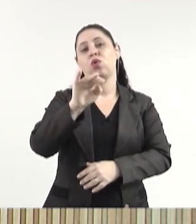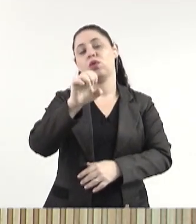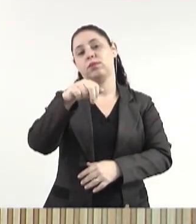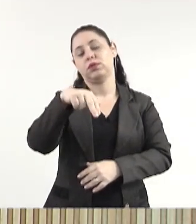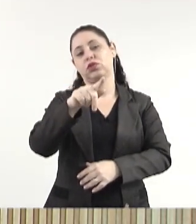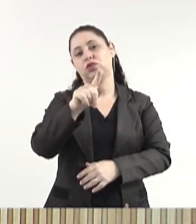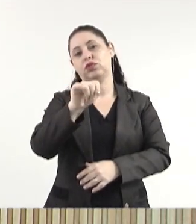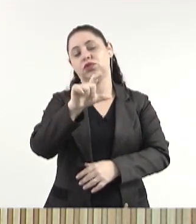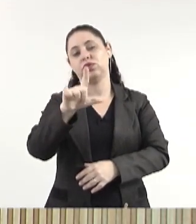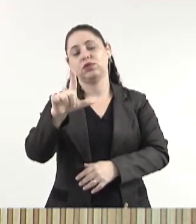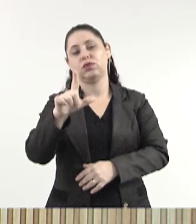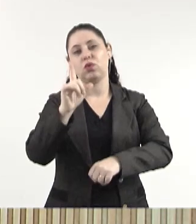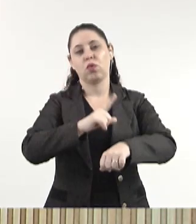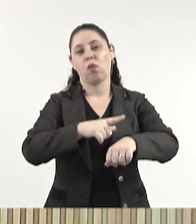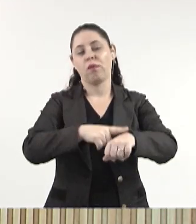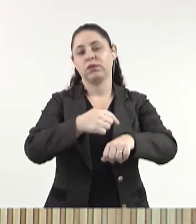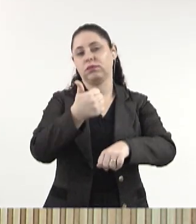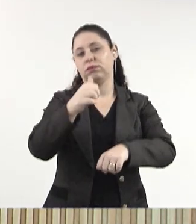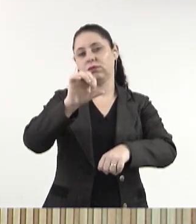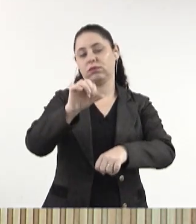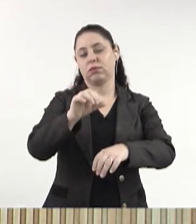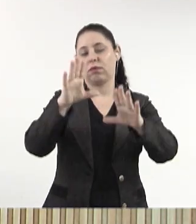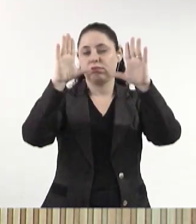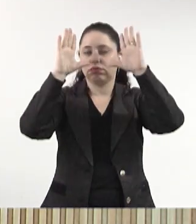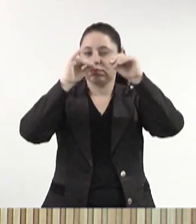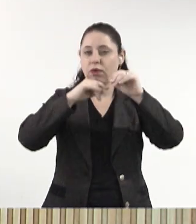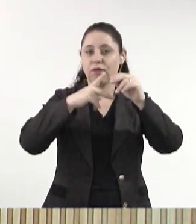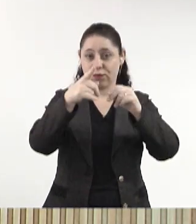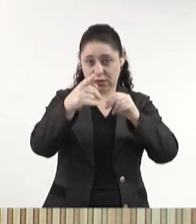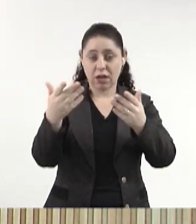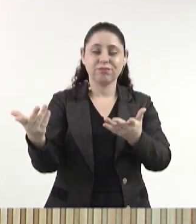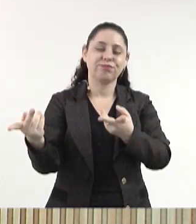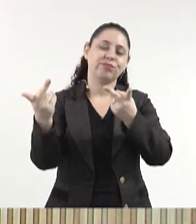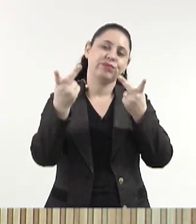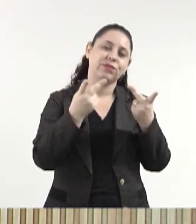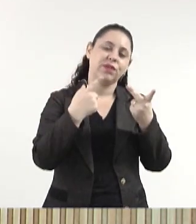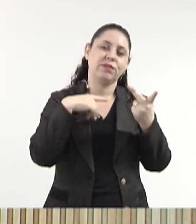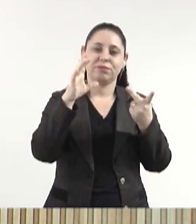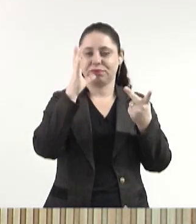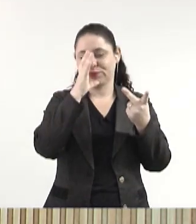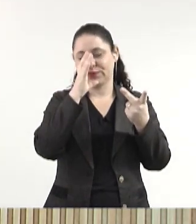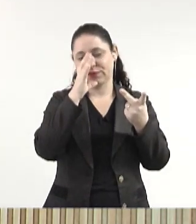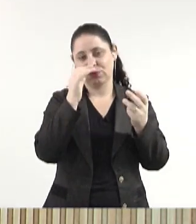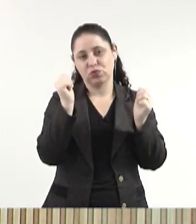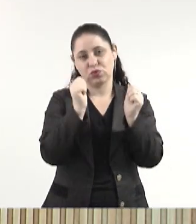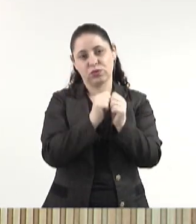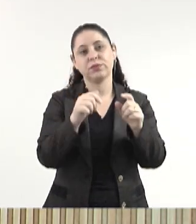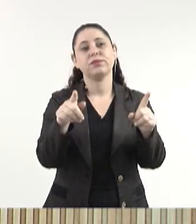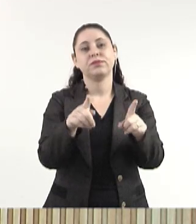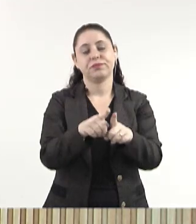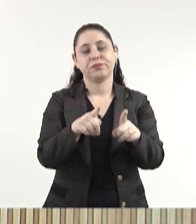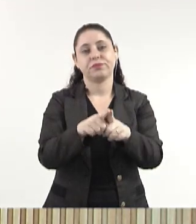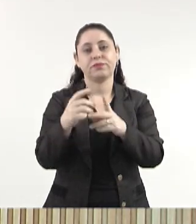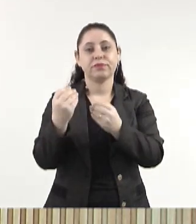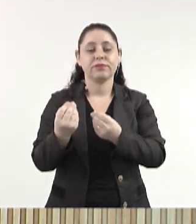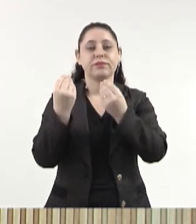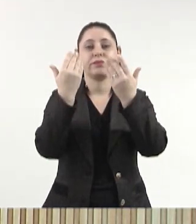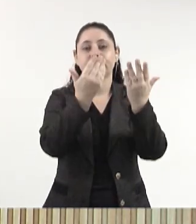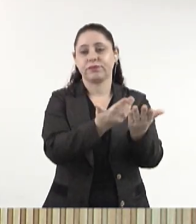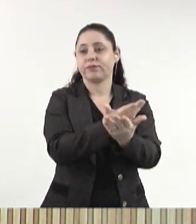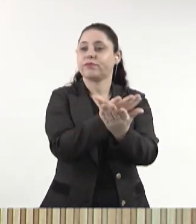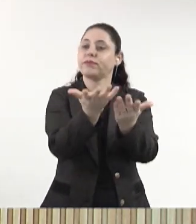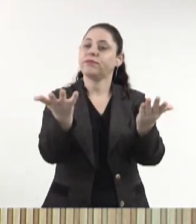das 7 horas da noite. E você, nossa audiência, está convidada a acompanhar também a entrega